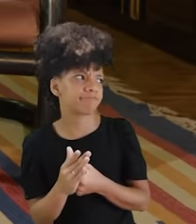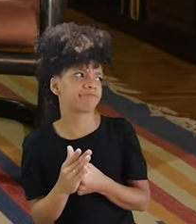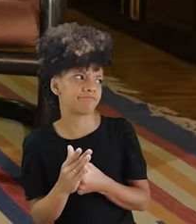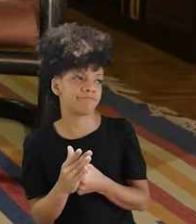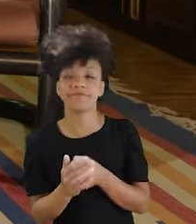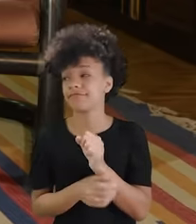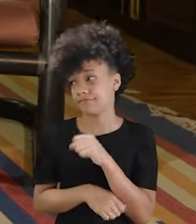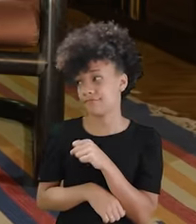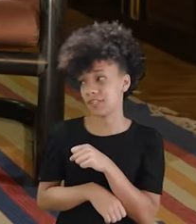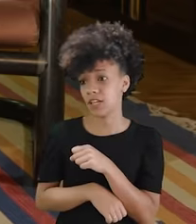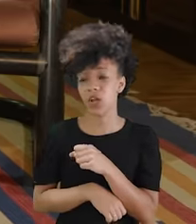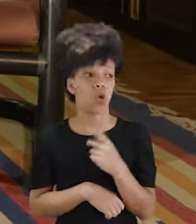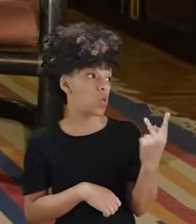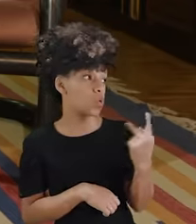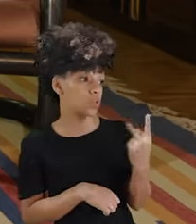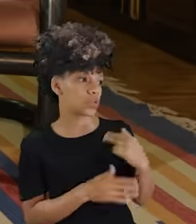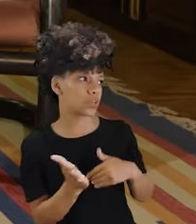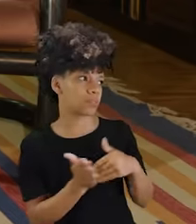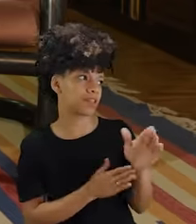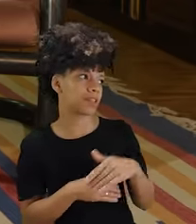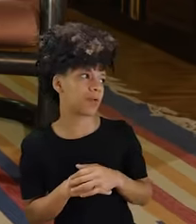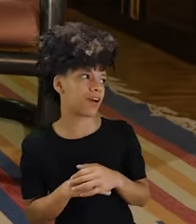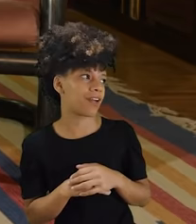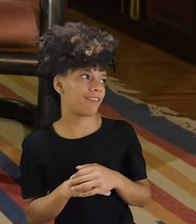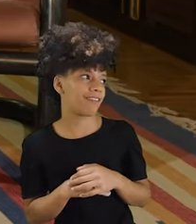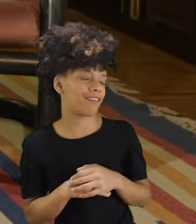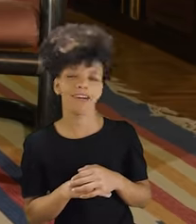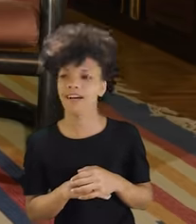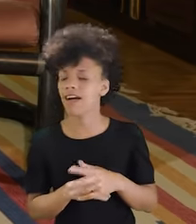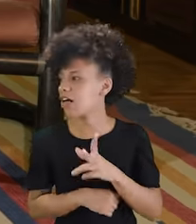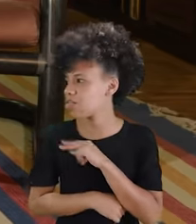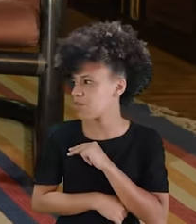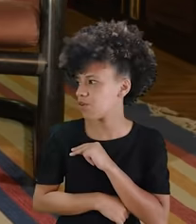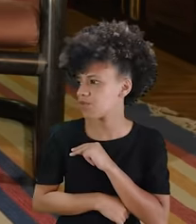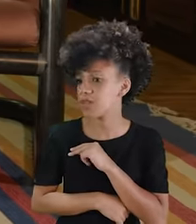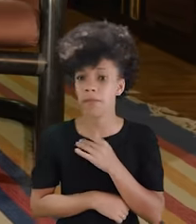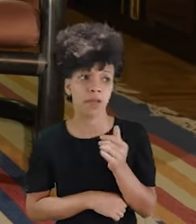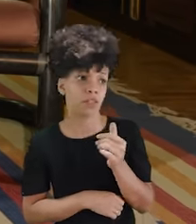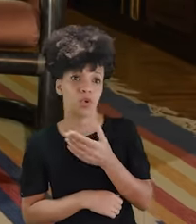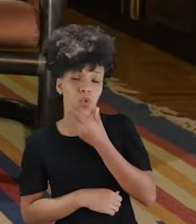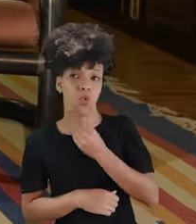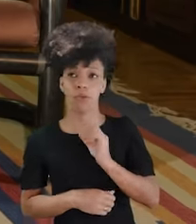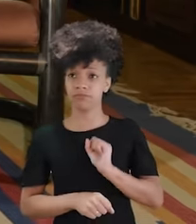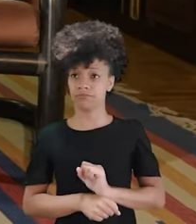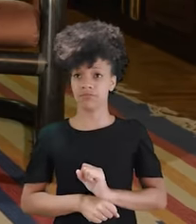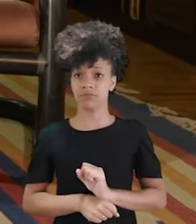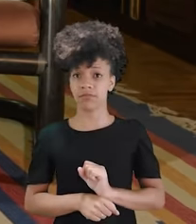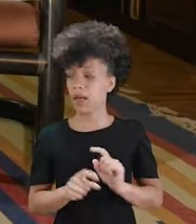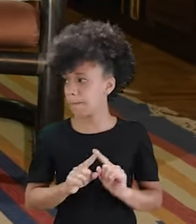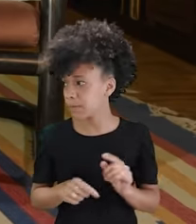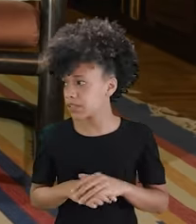sem e os dois sábado embora a mesmo que o ouro está lá em